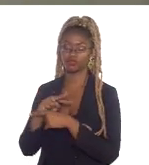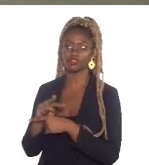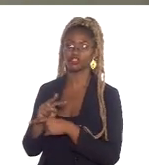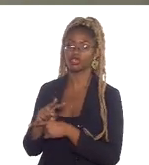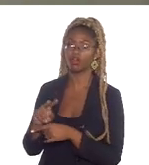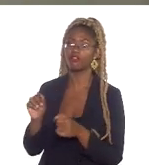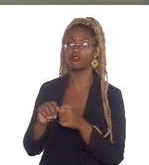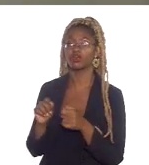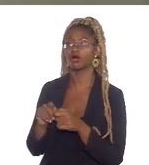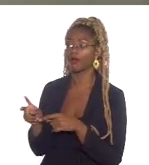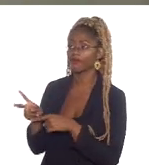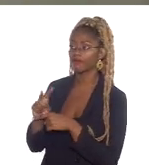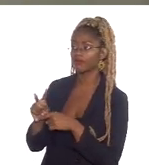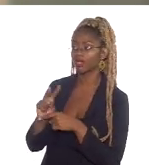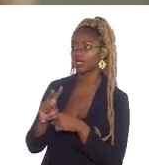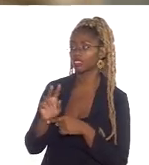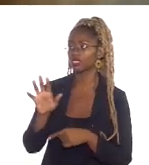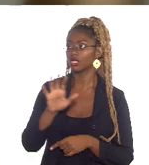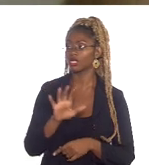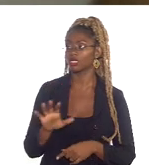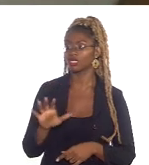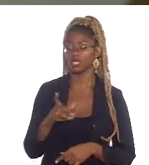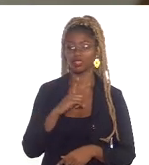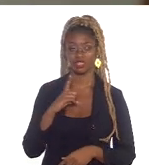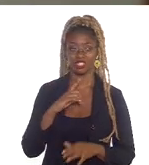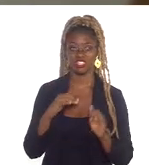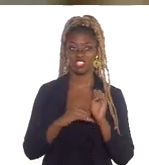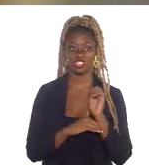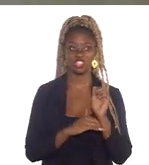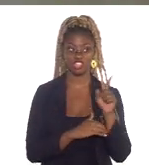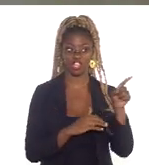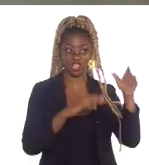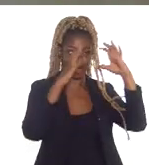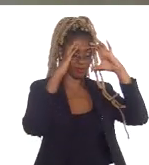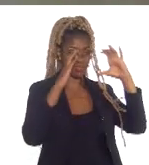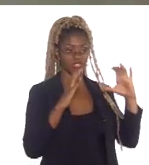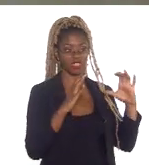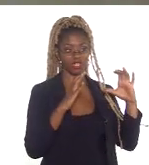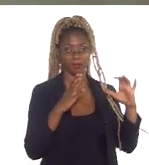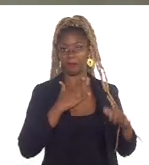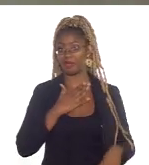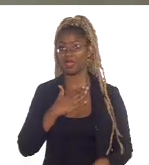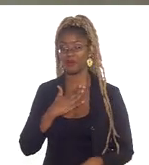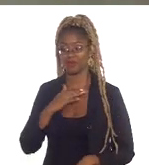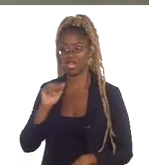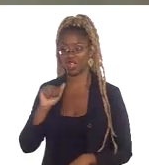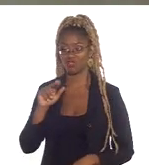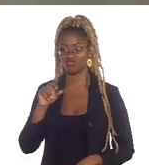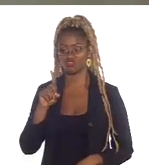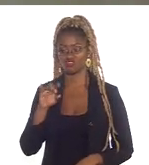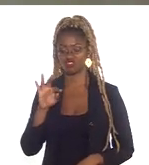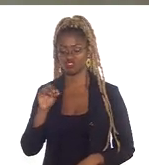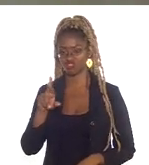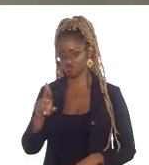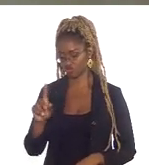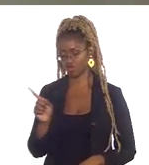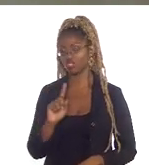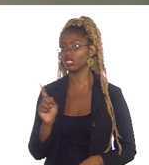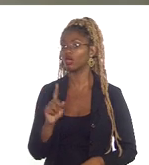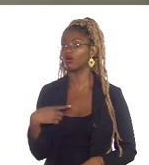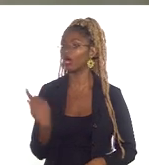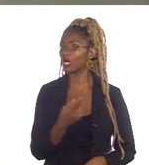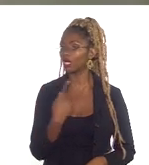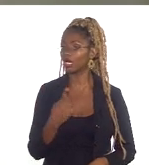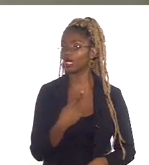uma fiscalização. Tem sigilo para o cidadão e não para o auditor fiscal. Como a nossa conta